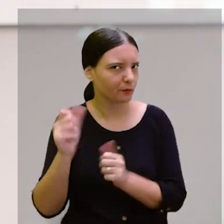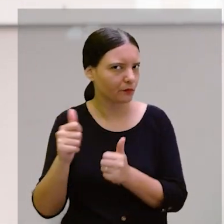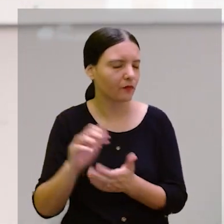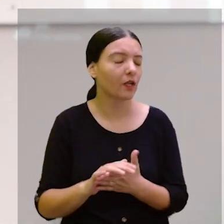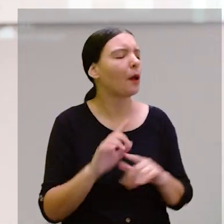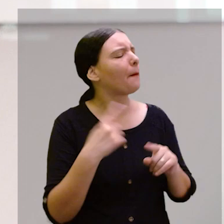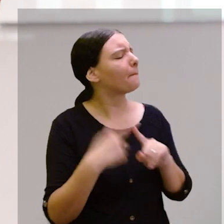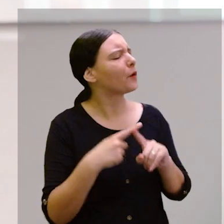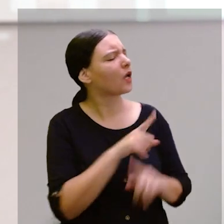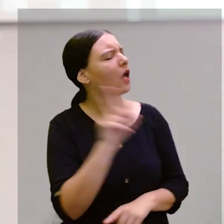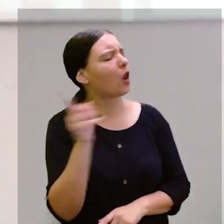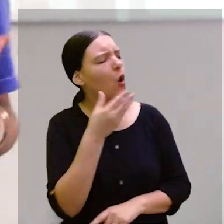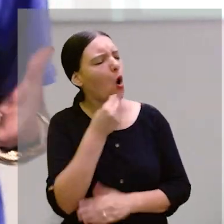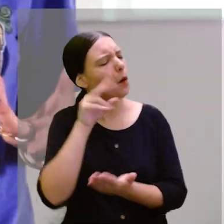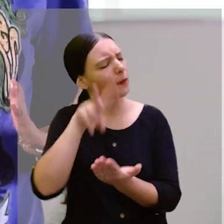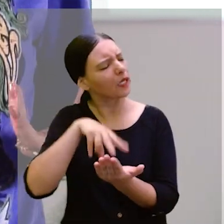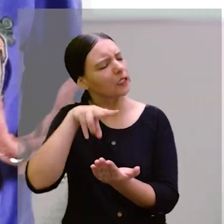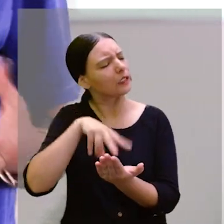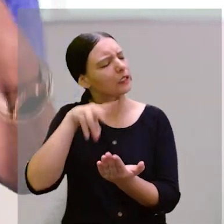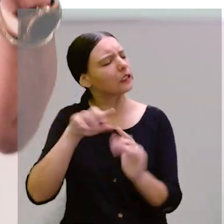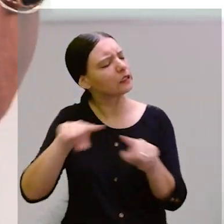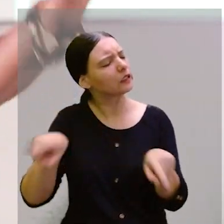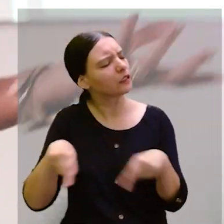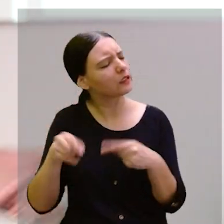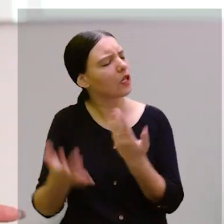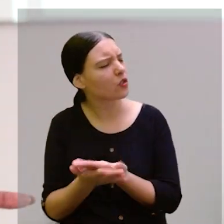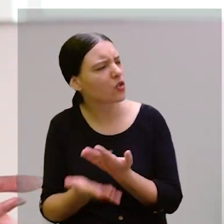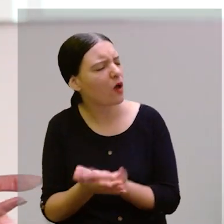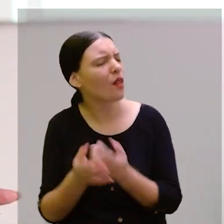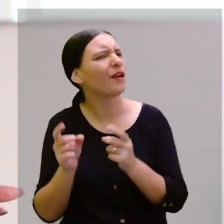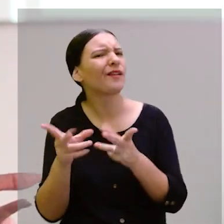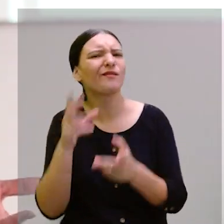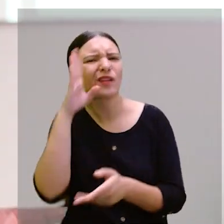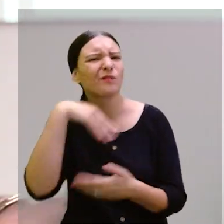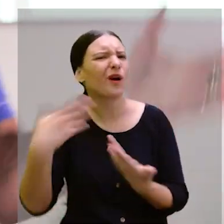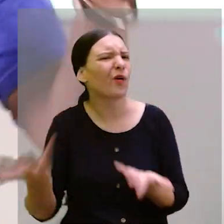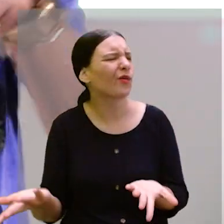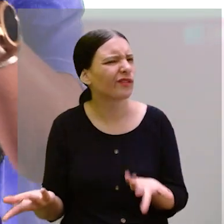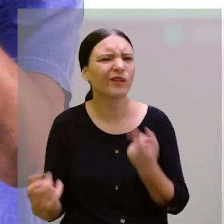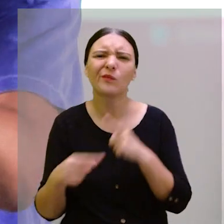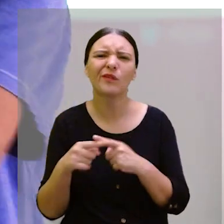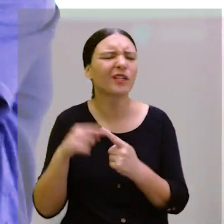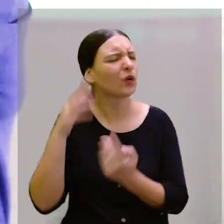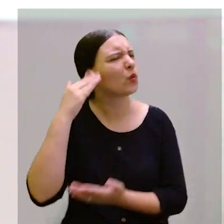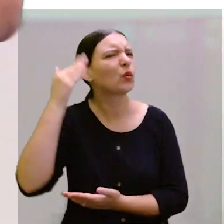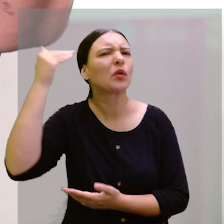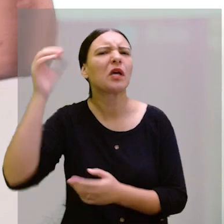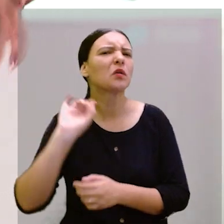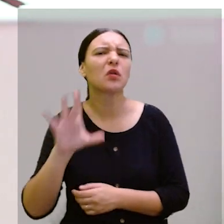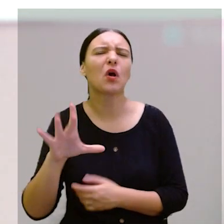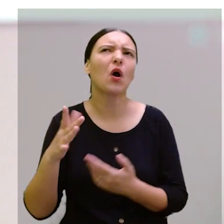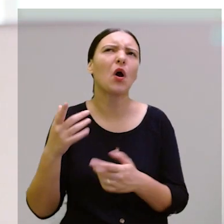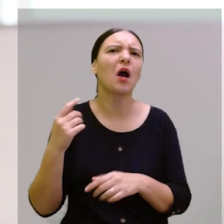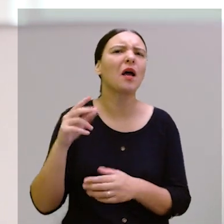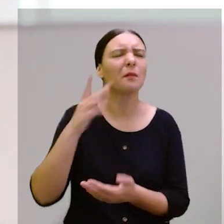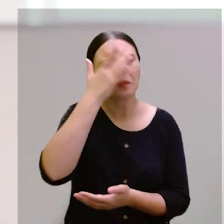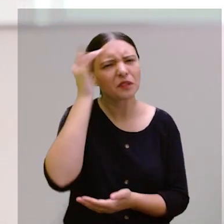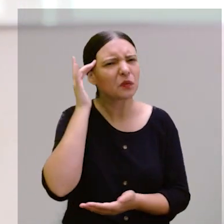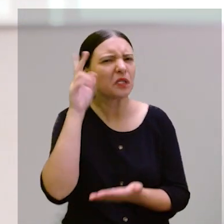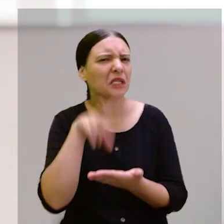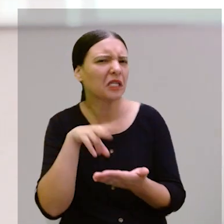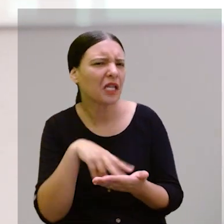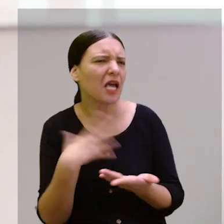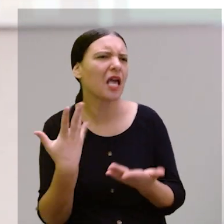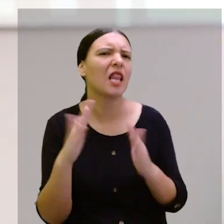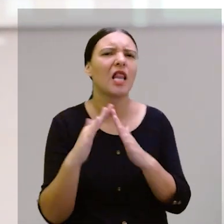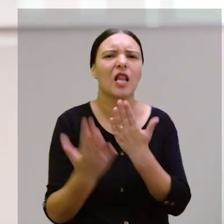Rubem Braga é tão lido em sala de aula e vende mal? Né? Por que o sucesso dele entre leitores ou